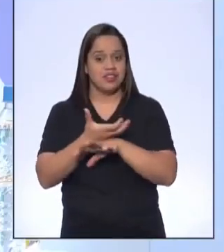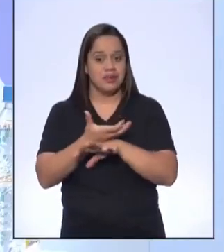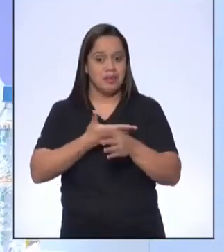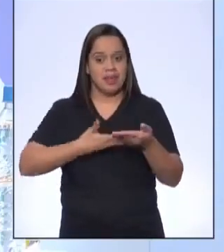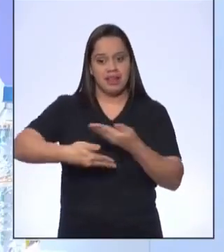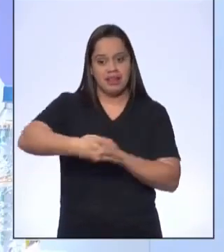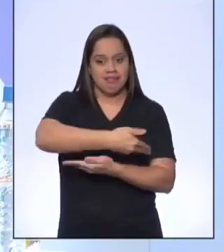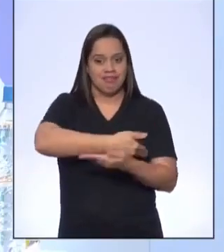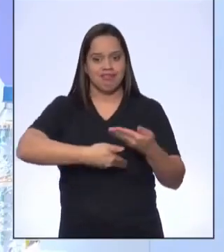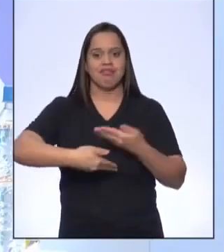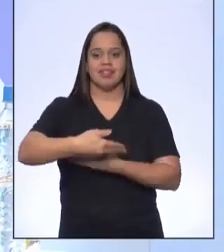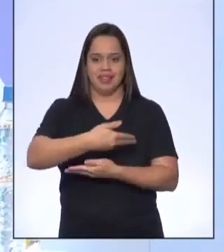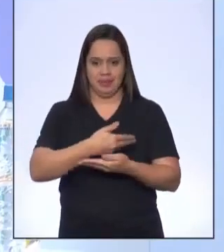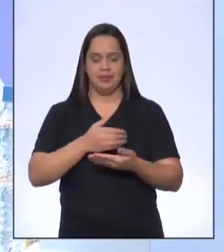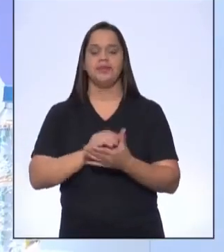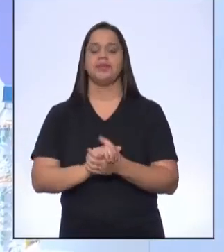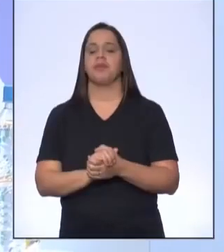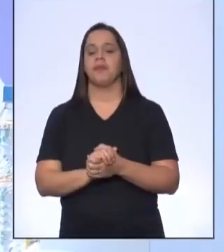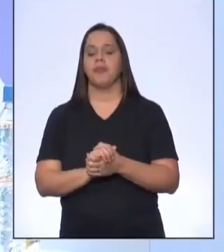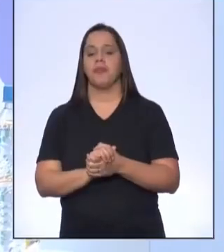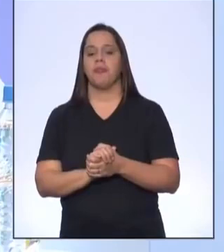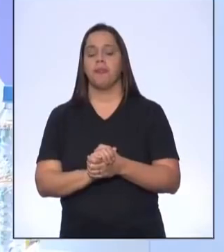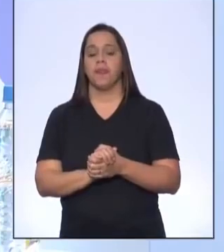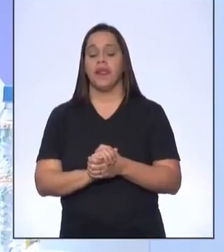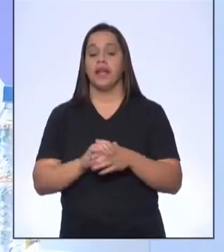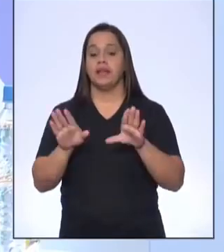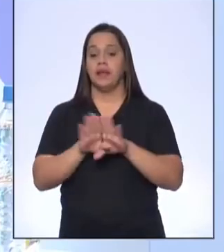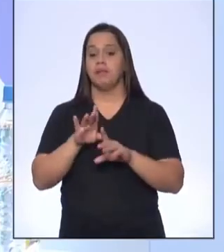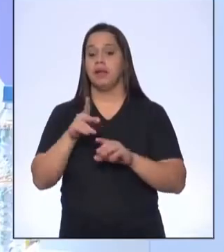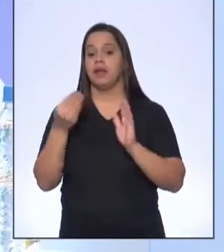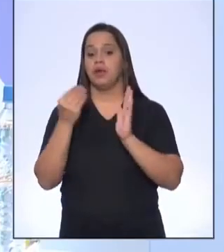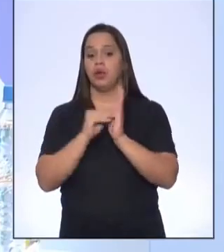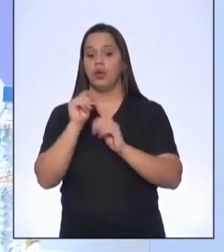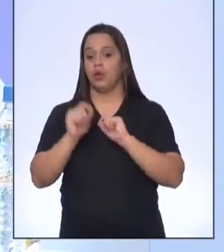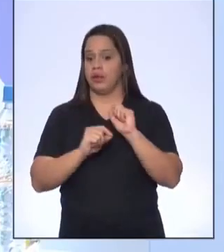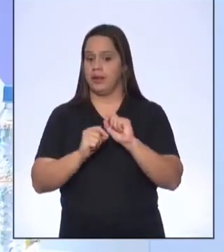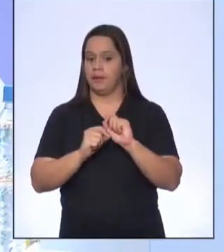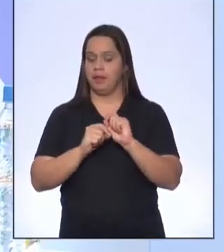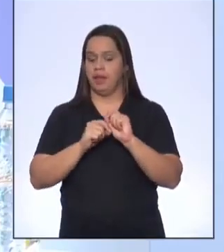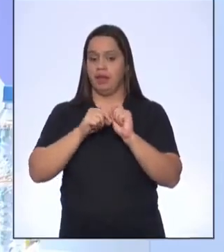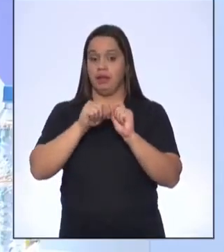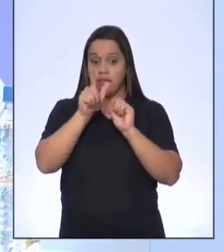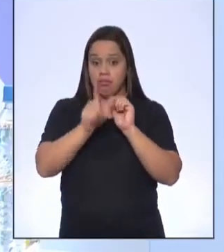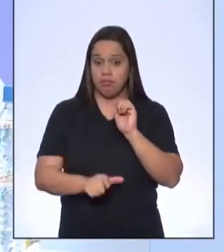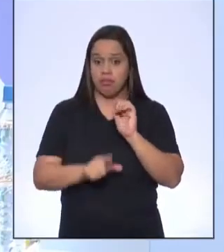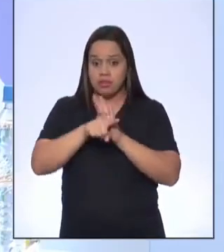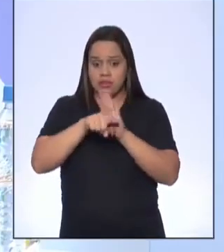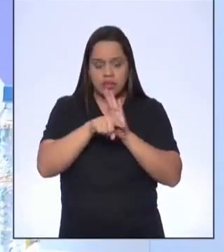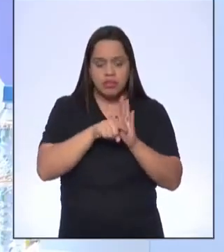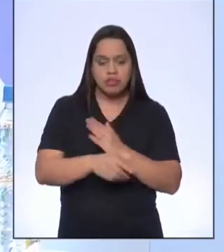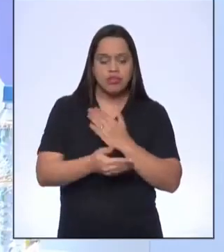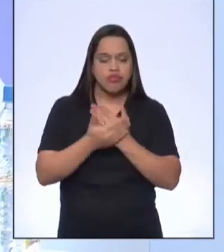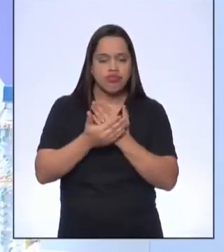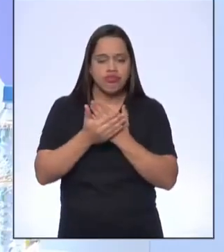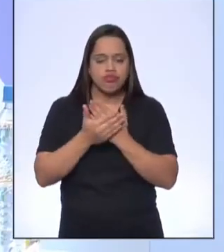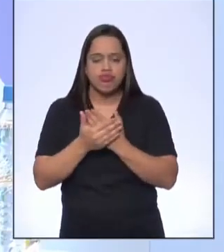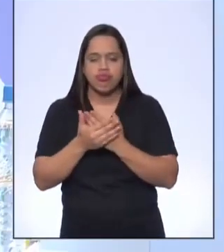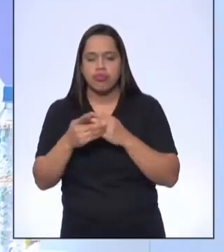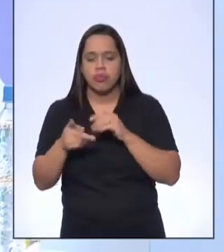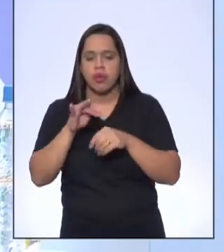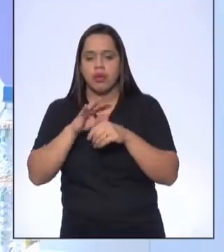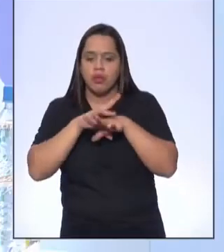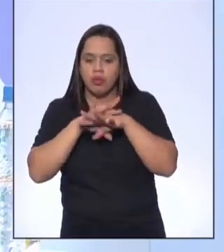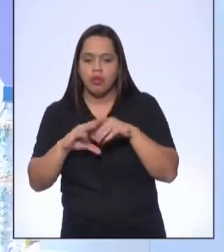inglesa. exatamente. Muito bem. Eles colocaram também, cientistas estudam a cura para o Covid-19.